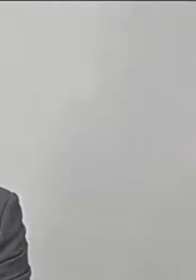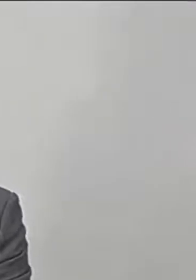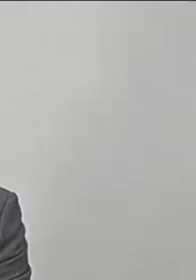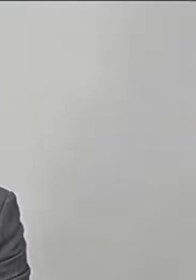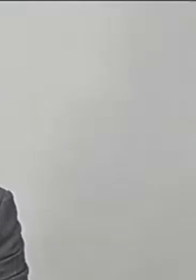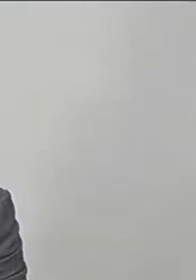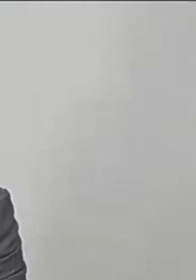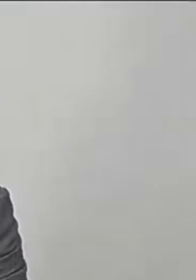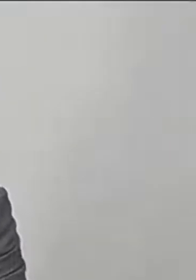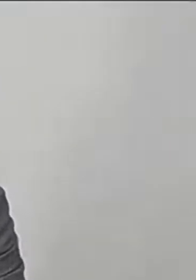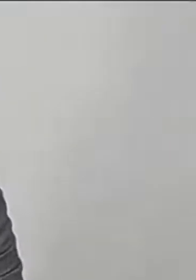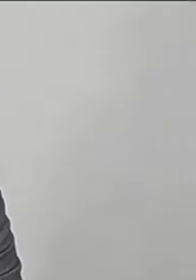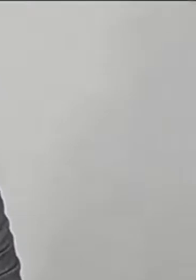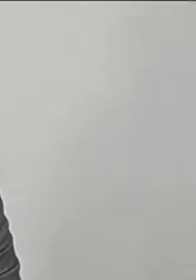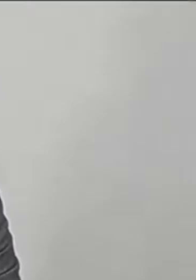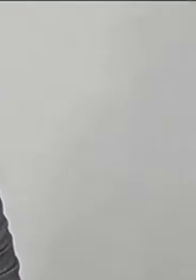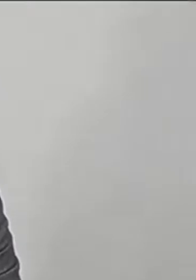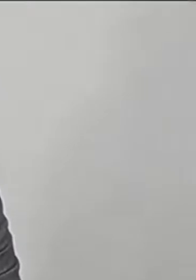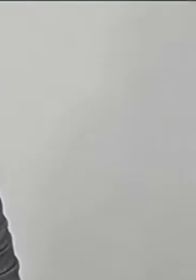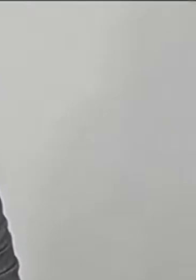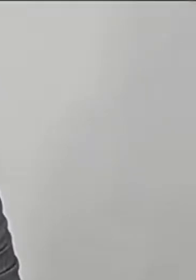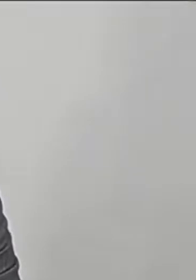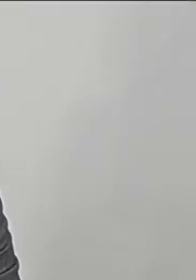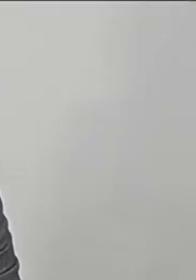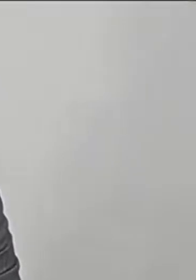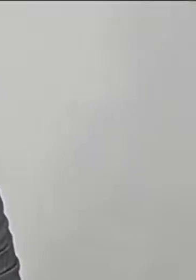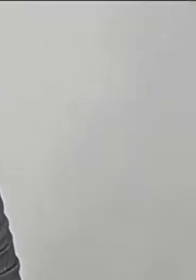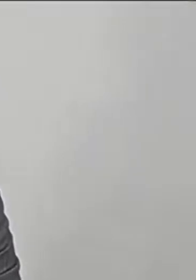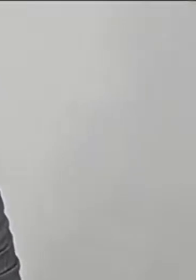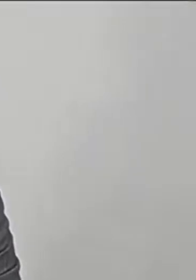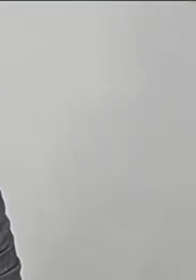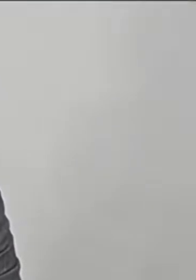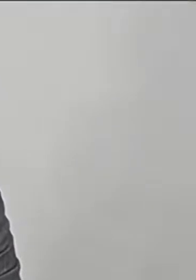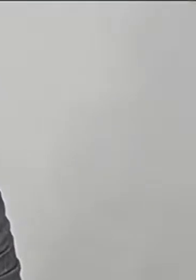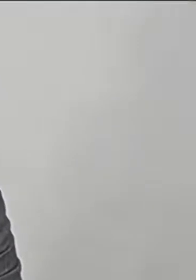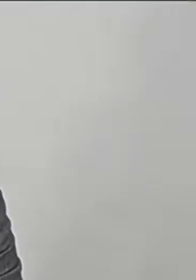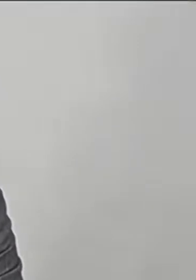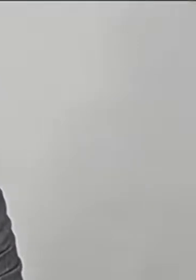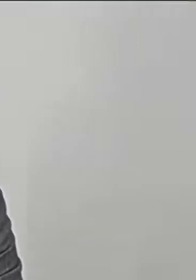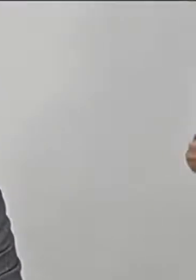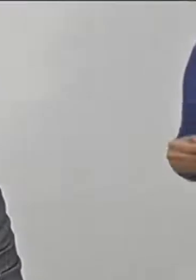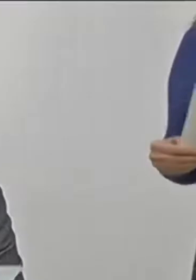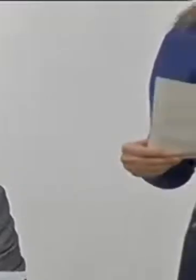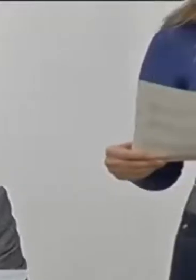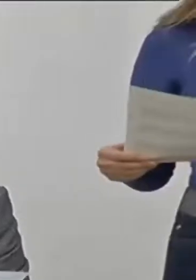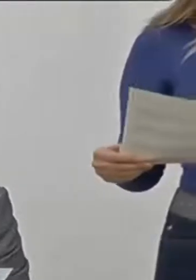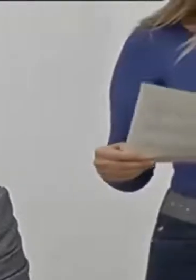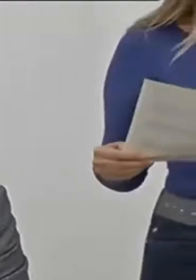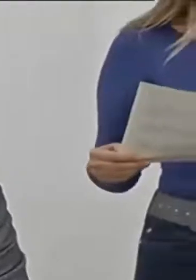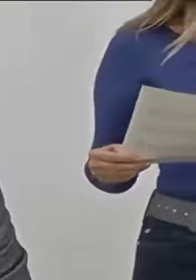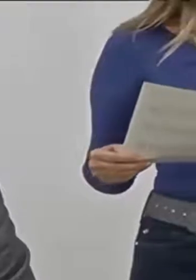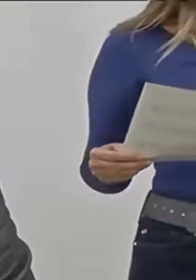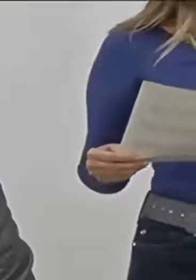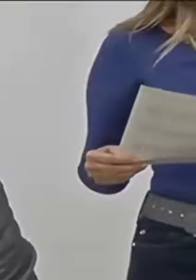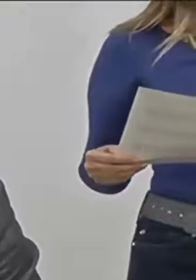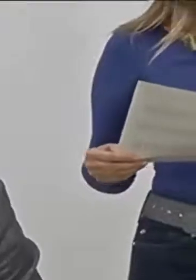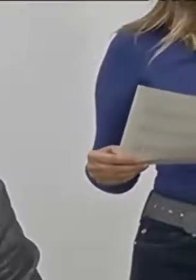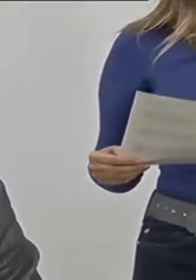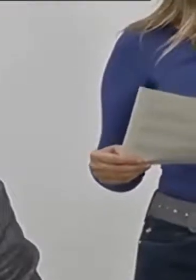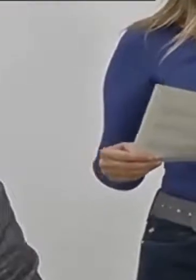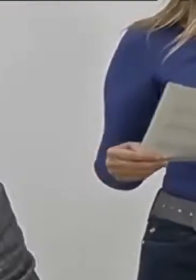agora a palavra para a senhora Renata Antônia Celestino. que também é professora. Você tem